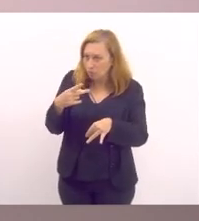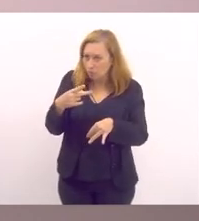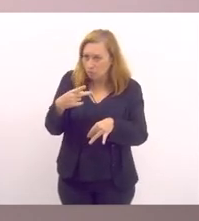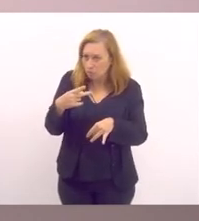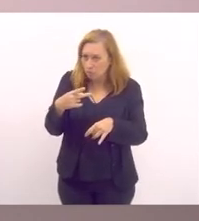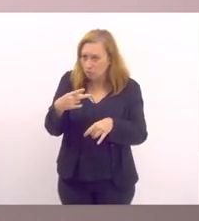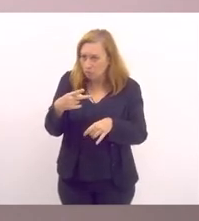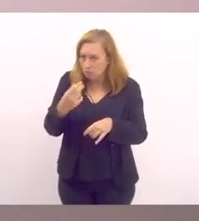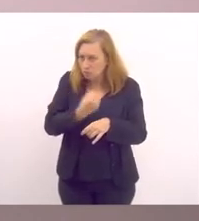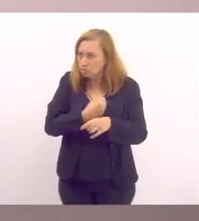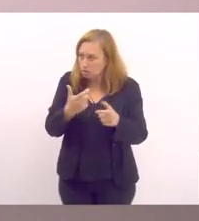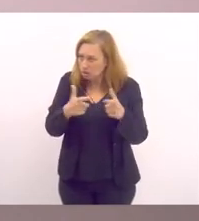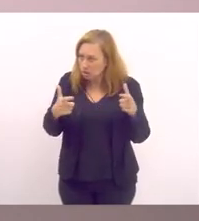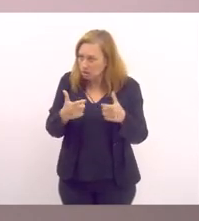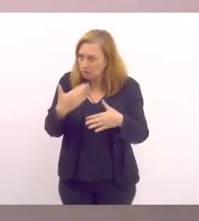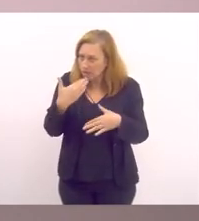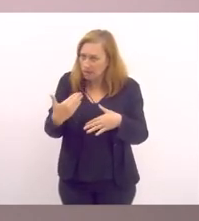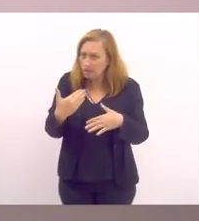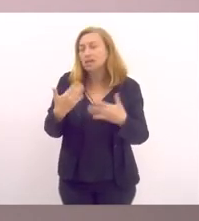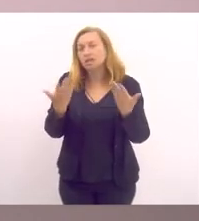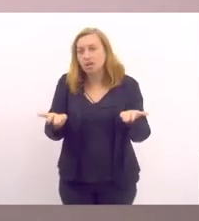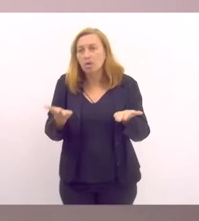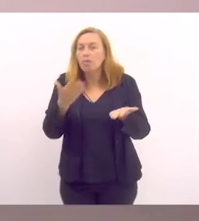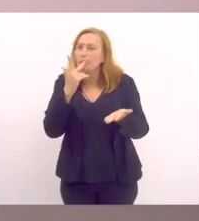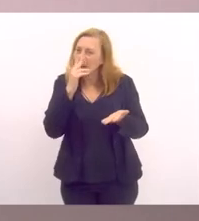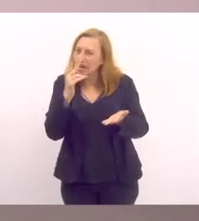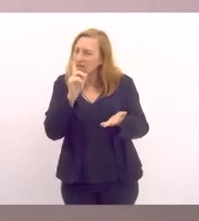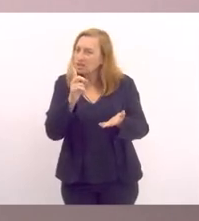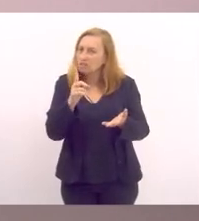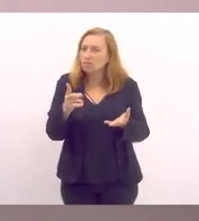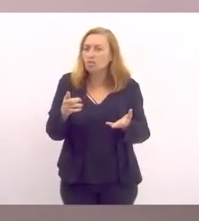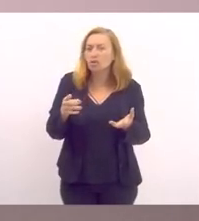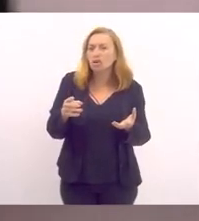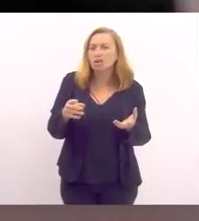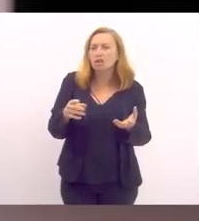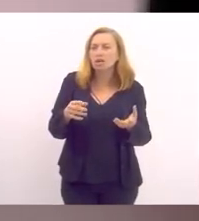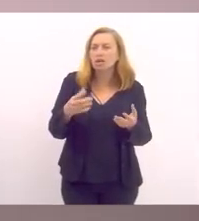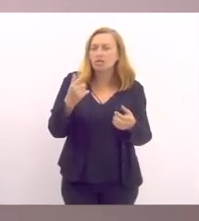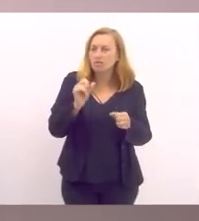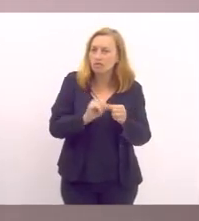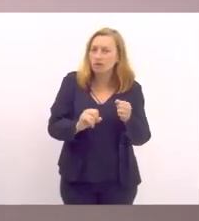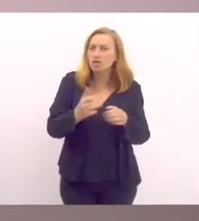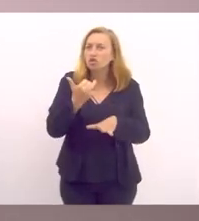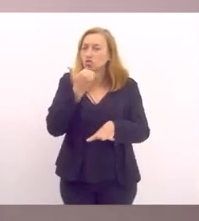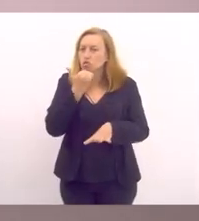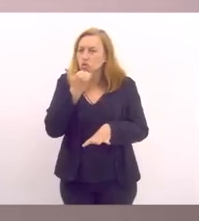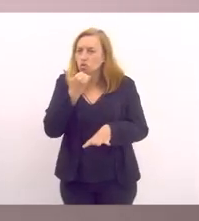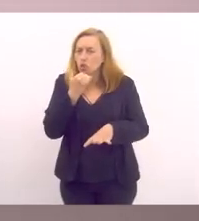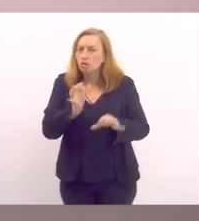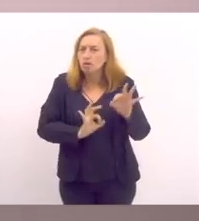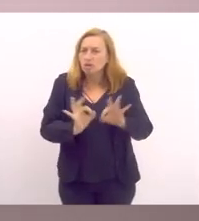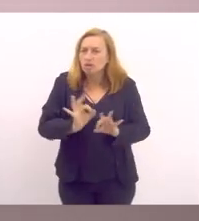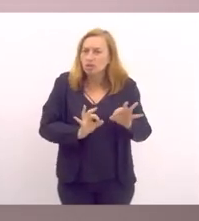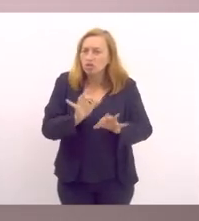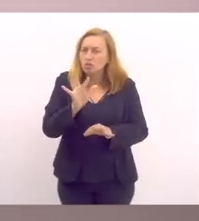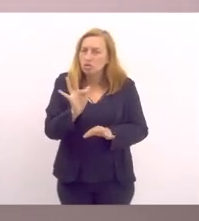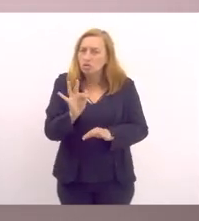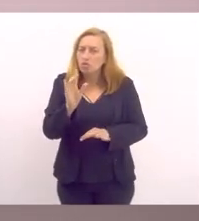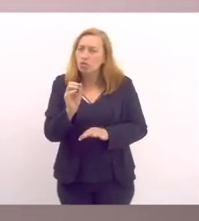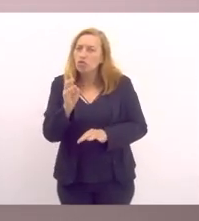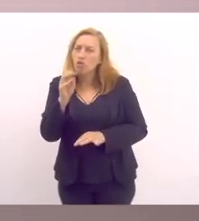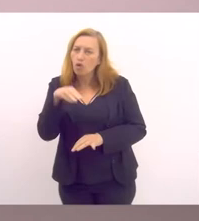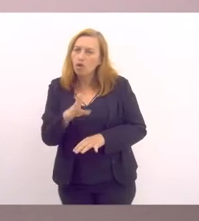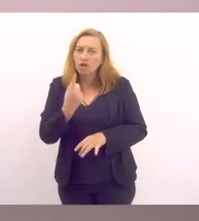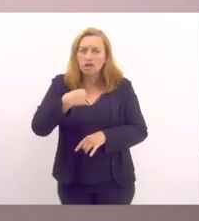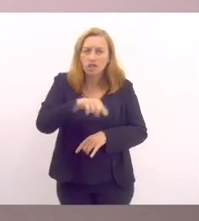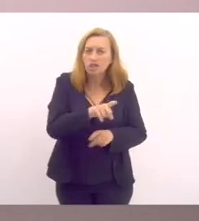uma demanda geral? Então parece que não foi ouvido. Desculpa, a gente teve aqui esse planejamento dos fóruns que, indo ao interior e vendo